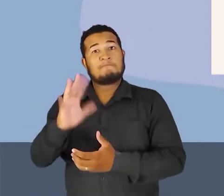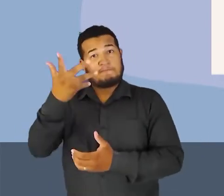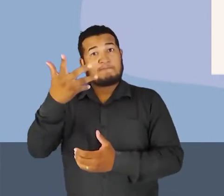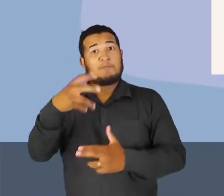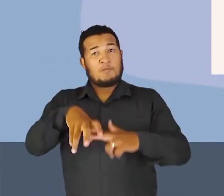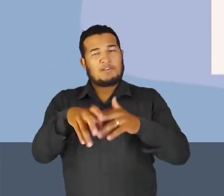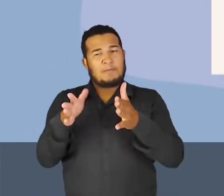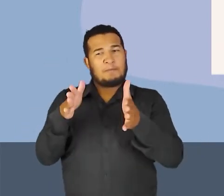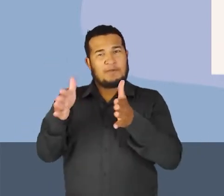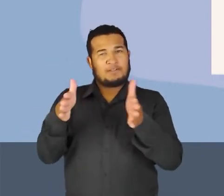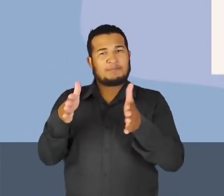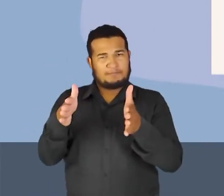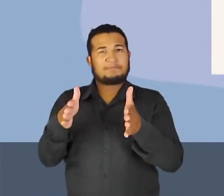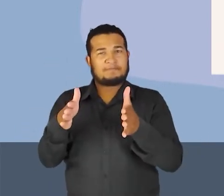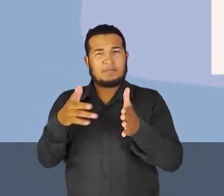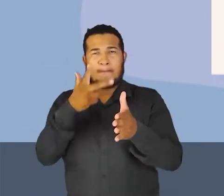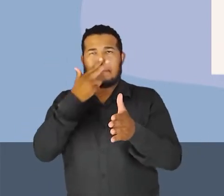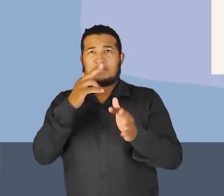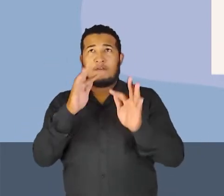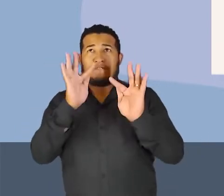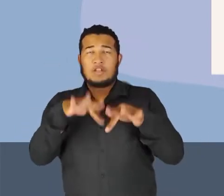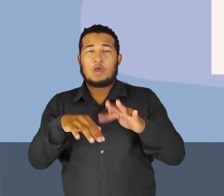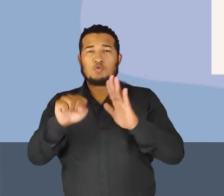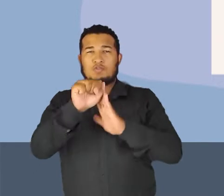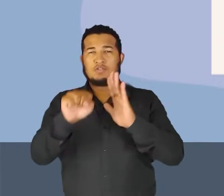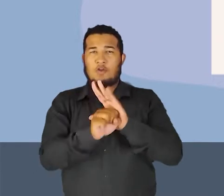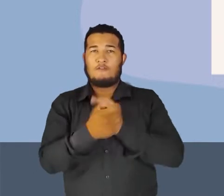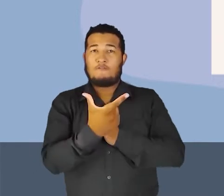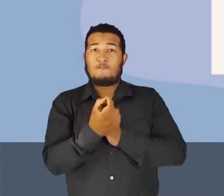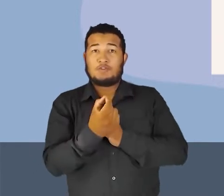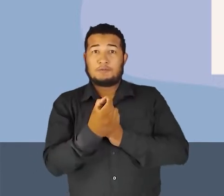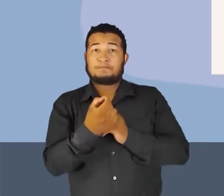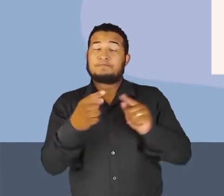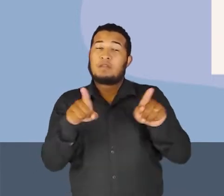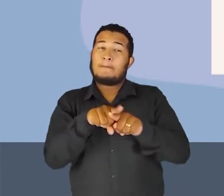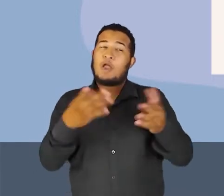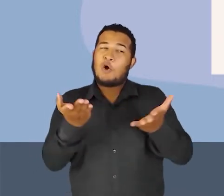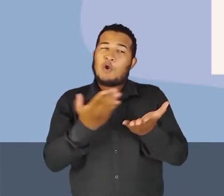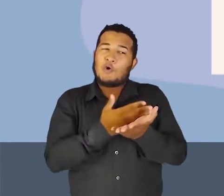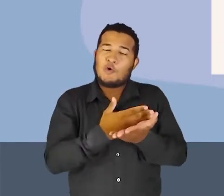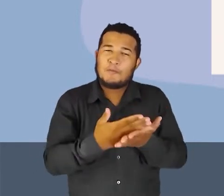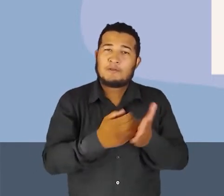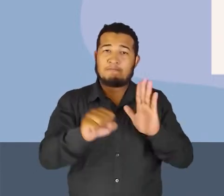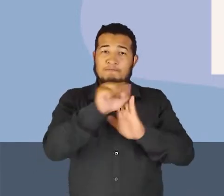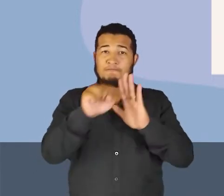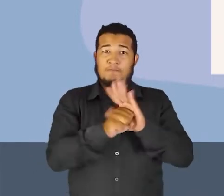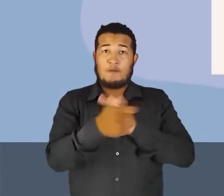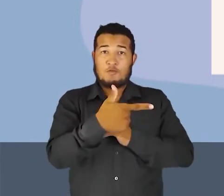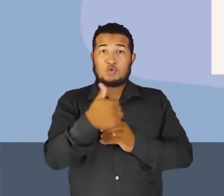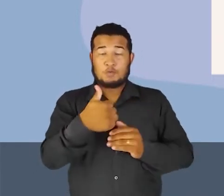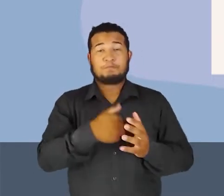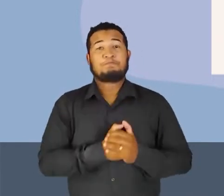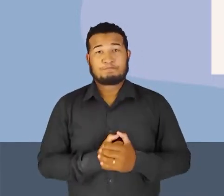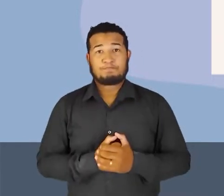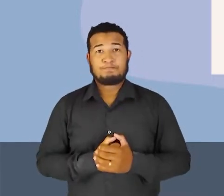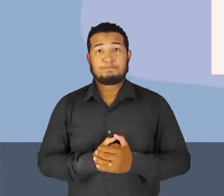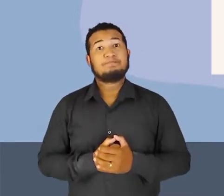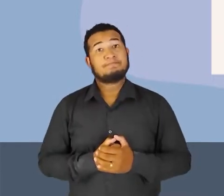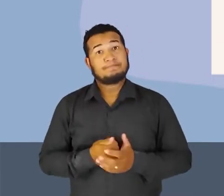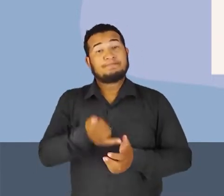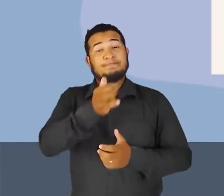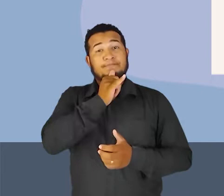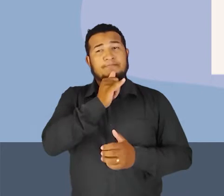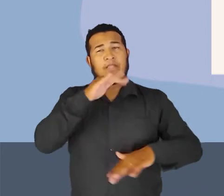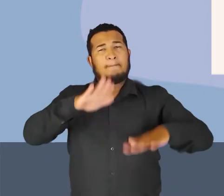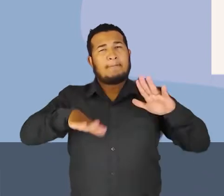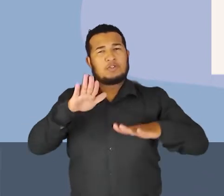passou nessa última metade do século XX e no iniciozinho agora do século XXI. Por exemplo,